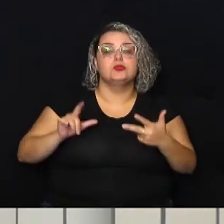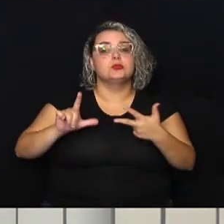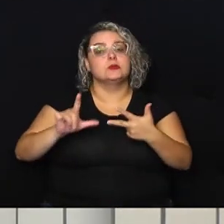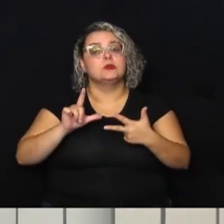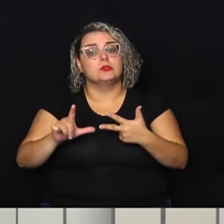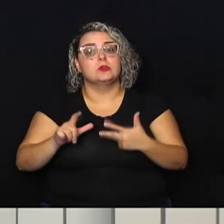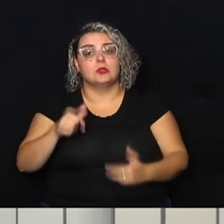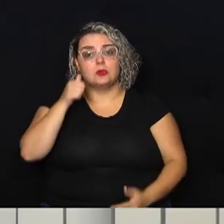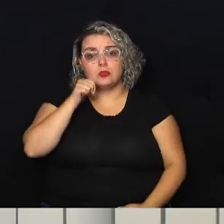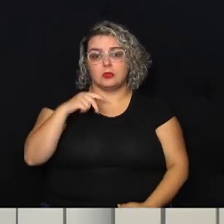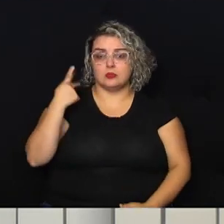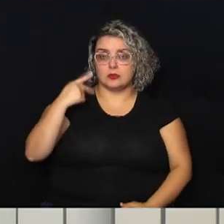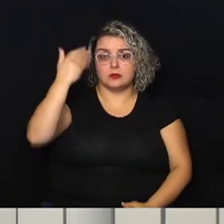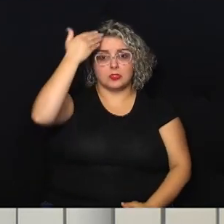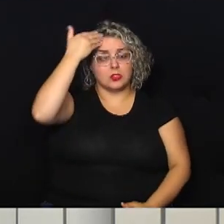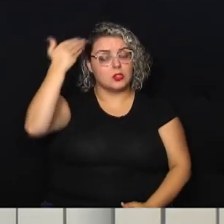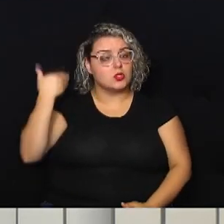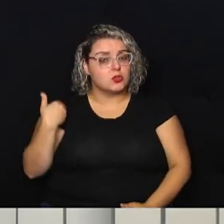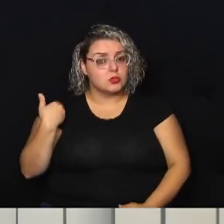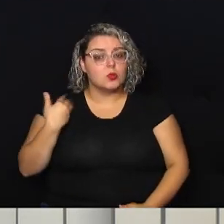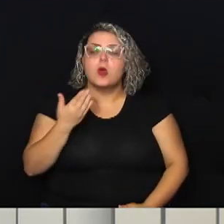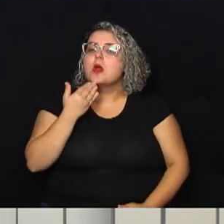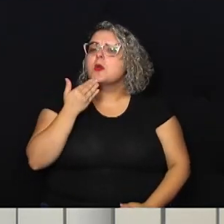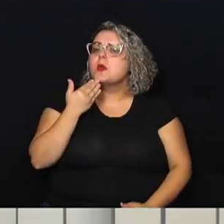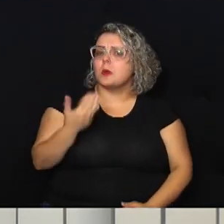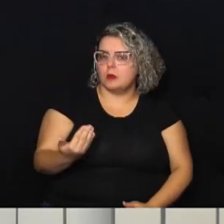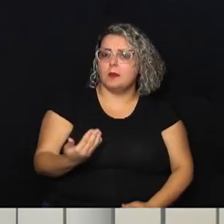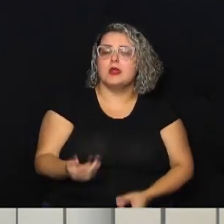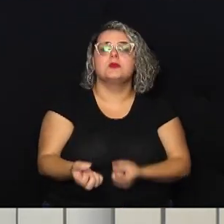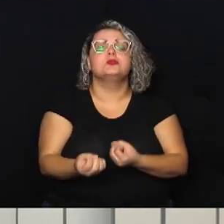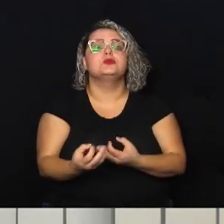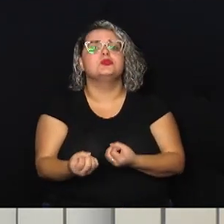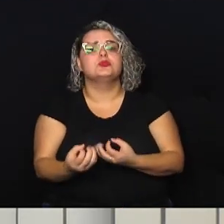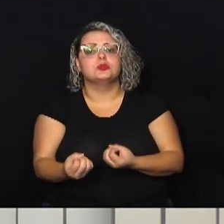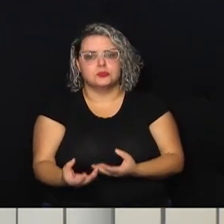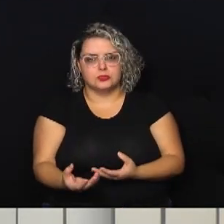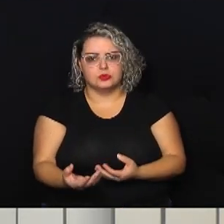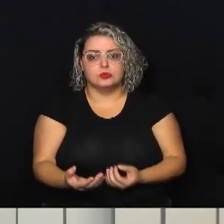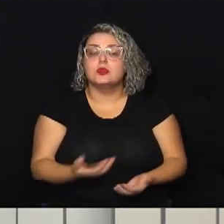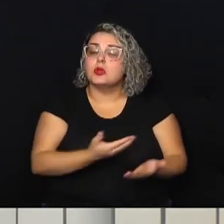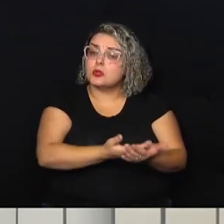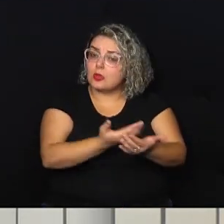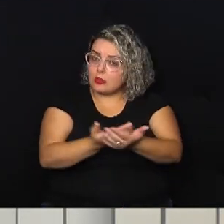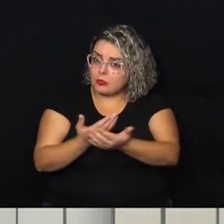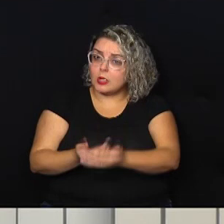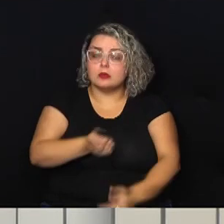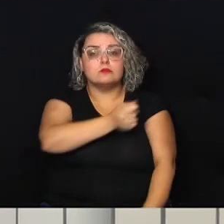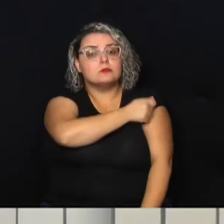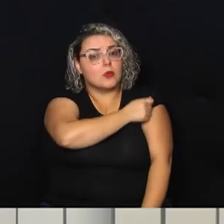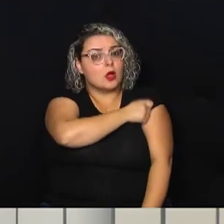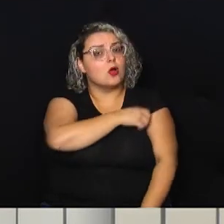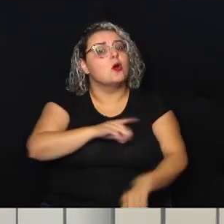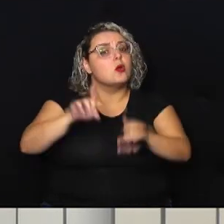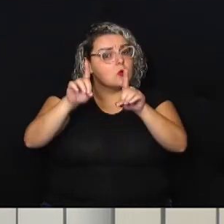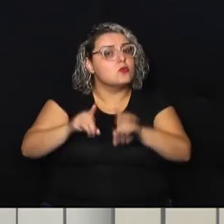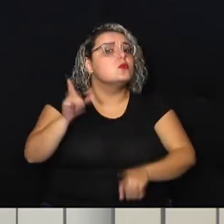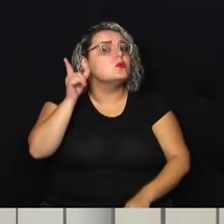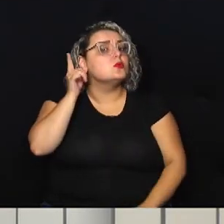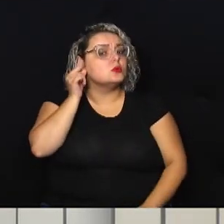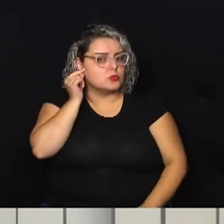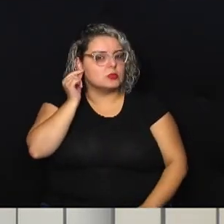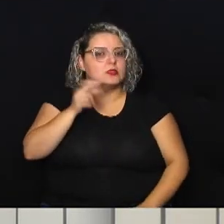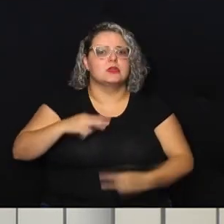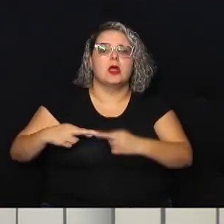a vereadora Débora Palermo, que solicita informações sobre estudantes com deficiência auditiva na